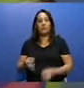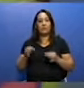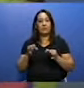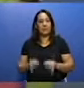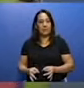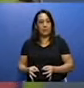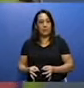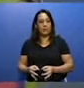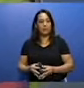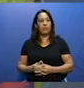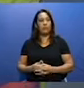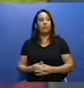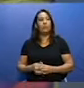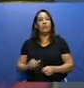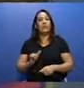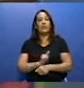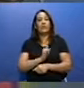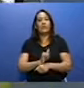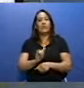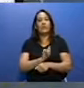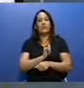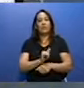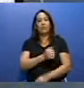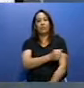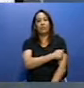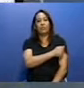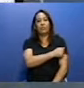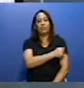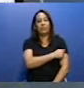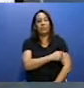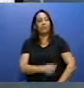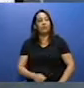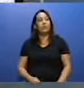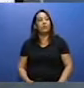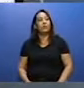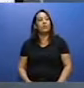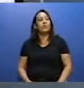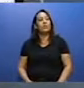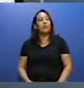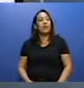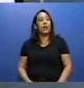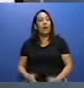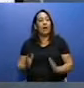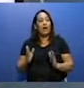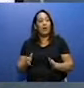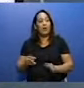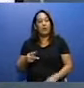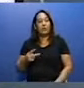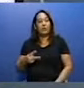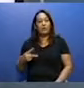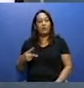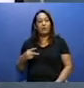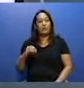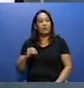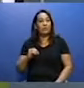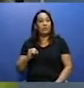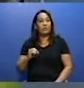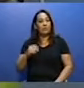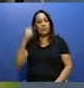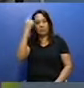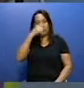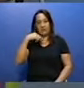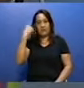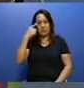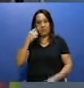certo essa estratégia da Ana Clara, tá falando descubra qual é o vigésimo emoji